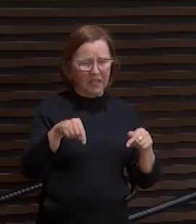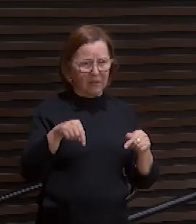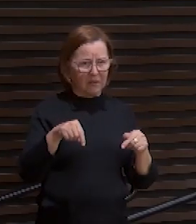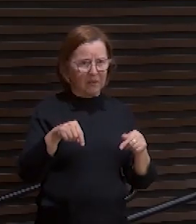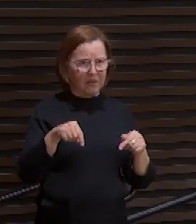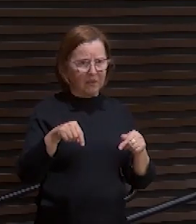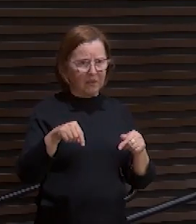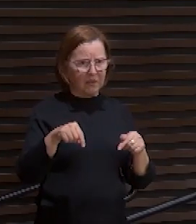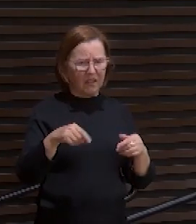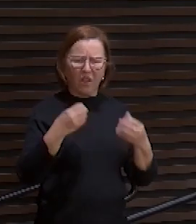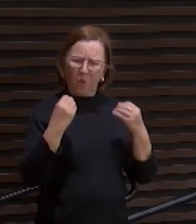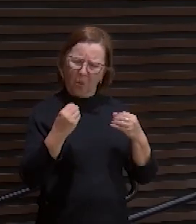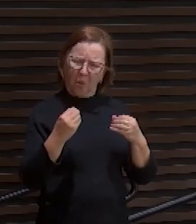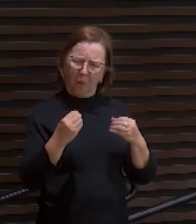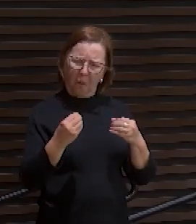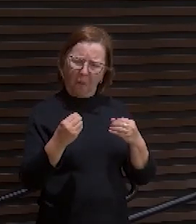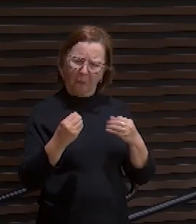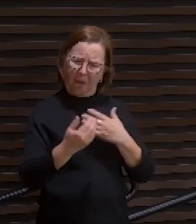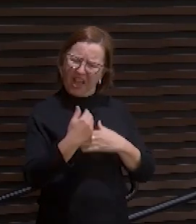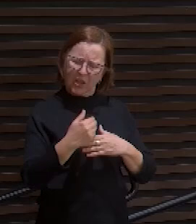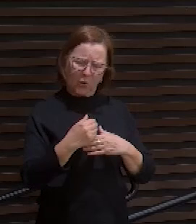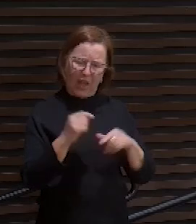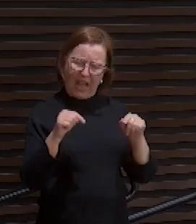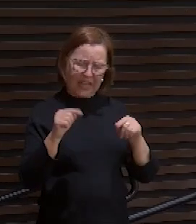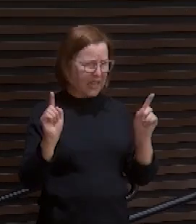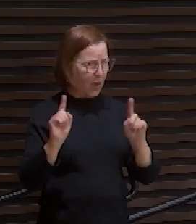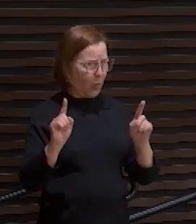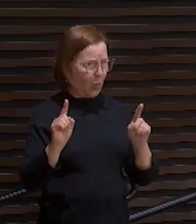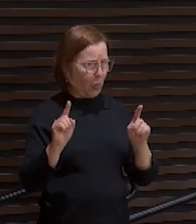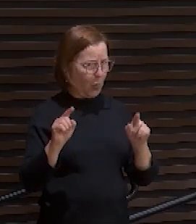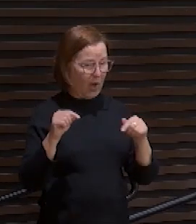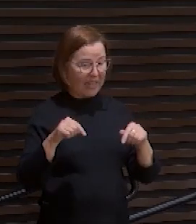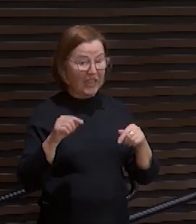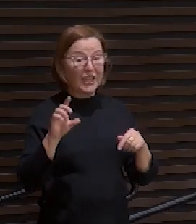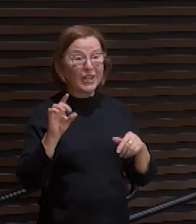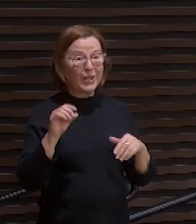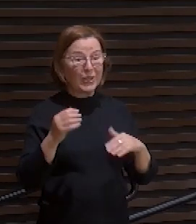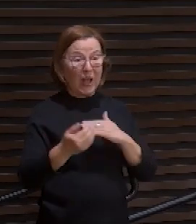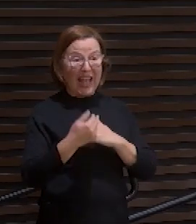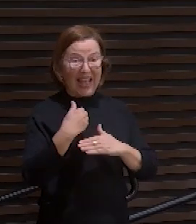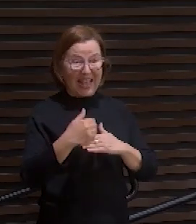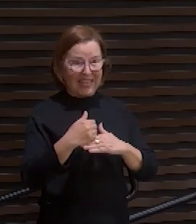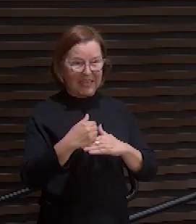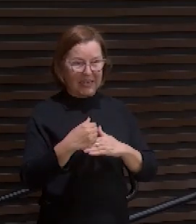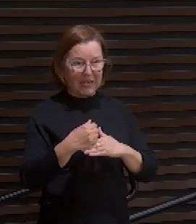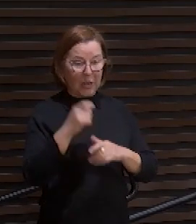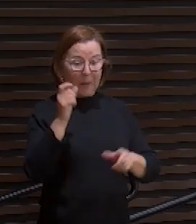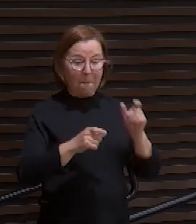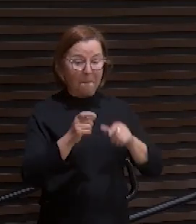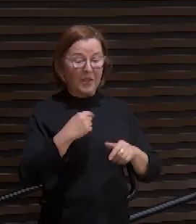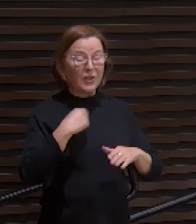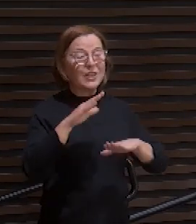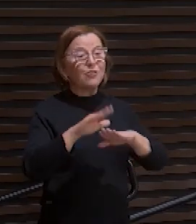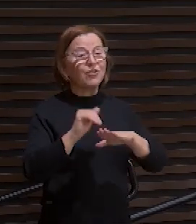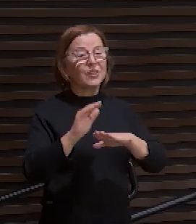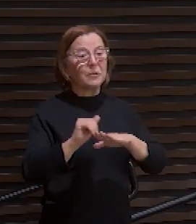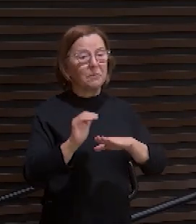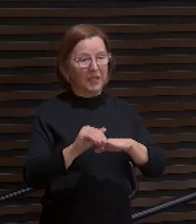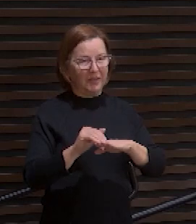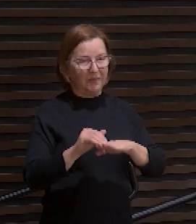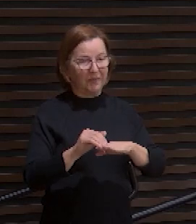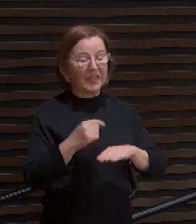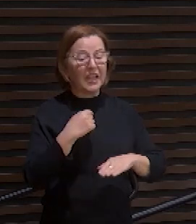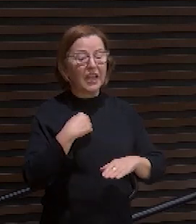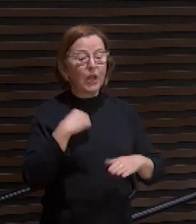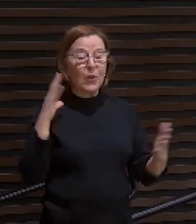Que história é essa aqui? Aqui não. Aqui só entra aqueles a quem eu chamei, quem